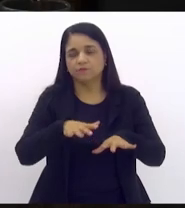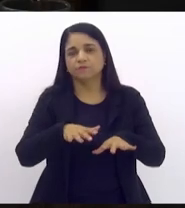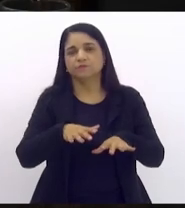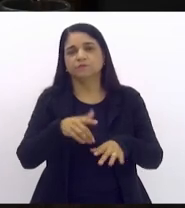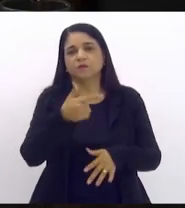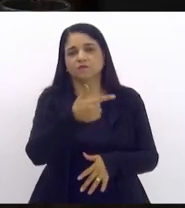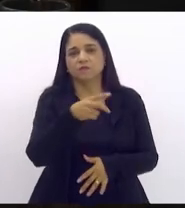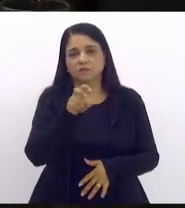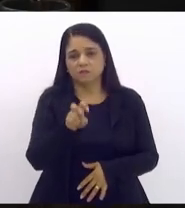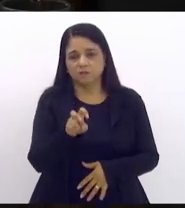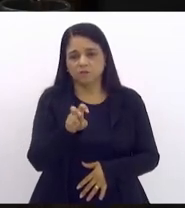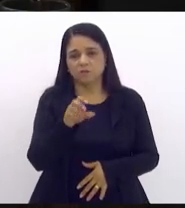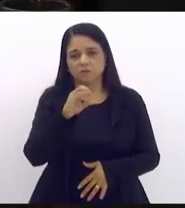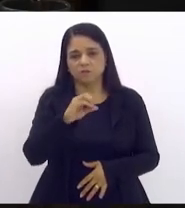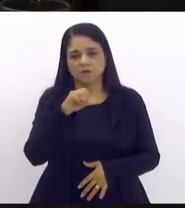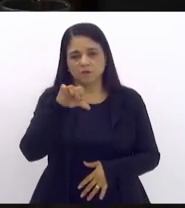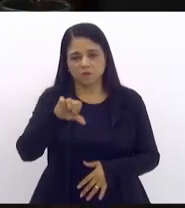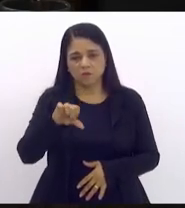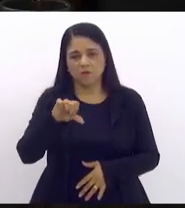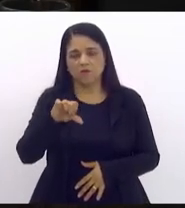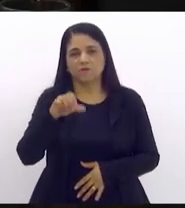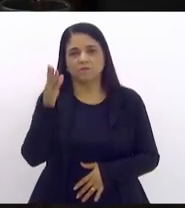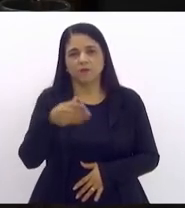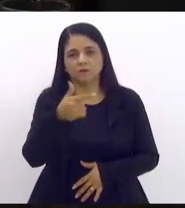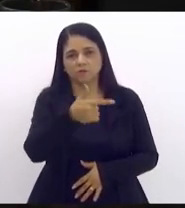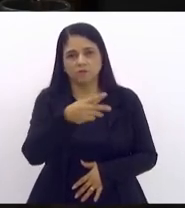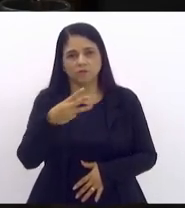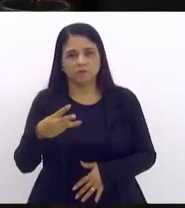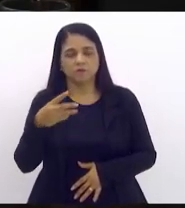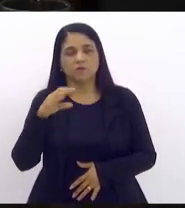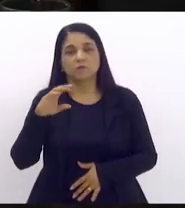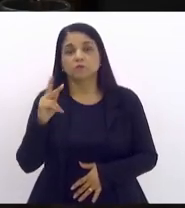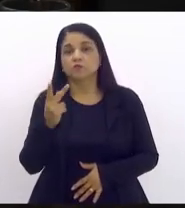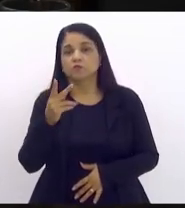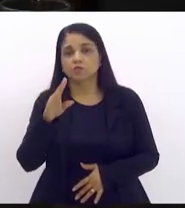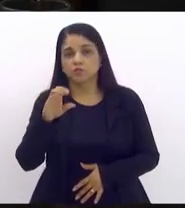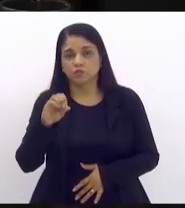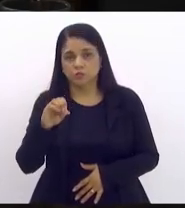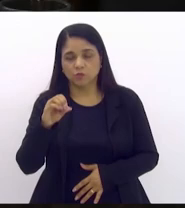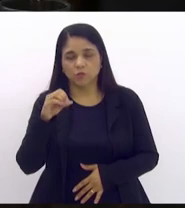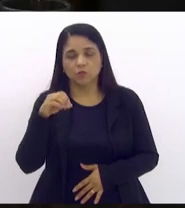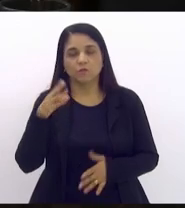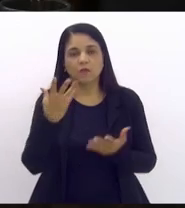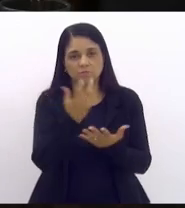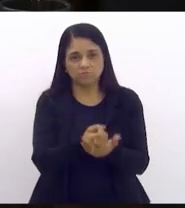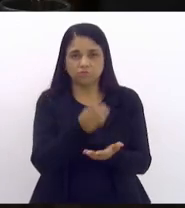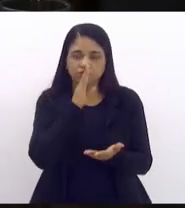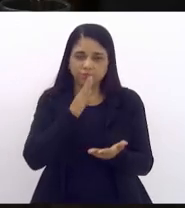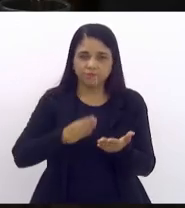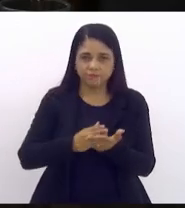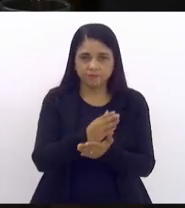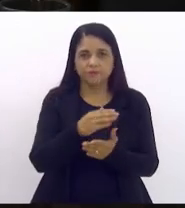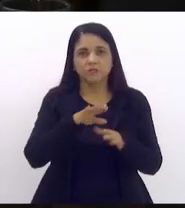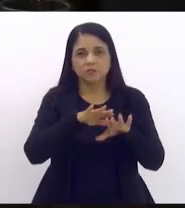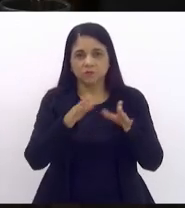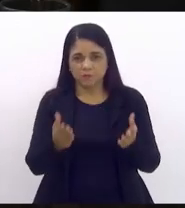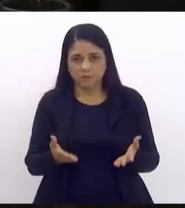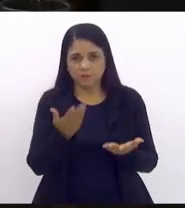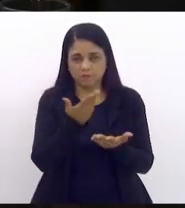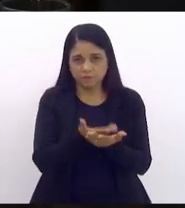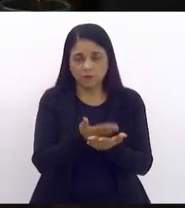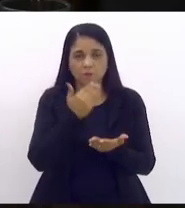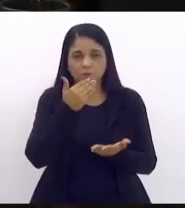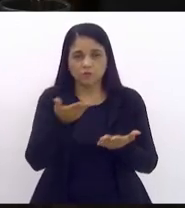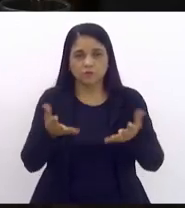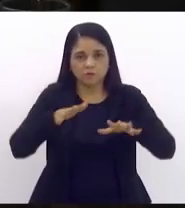projeto 2509 de 23, deputado Chico Machado, senhores que aprovam, permaneçam como estão, aprovado. Há sobre a mesa o pedido